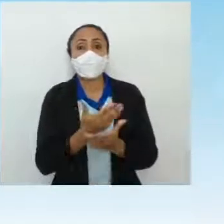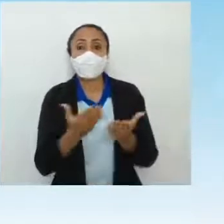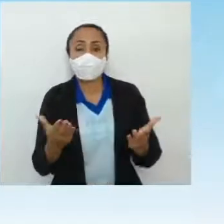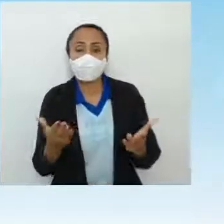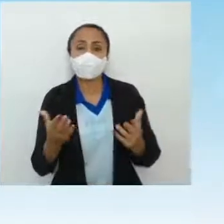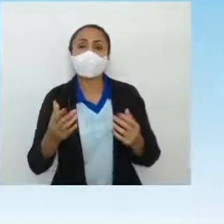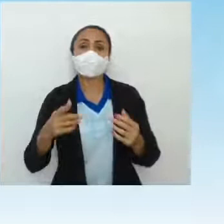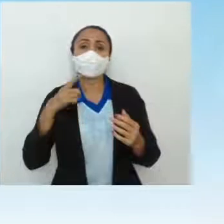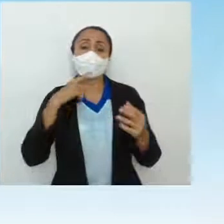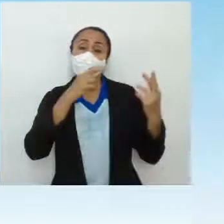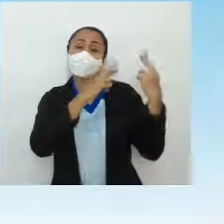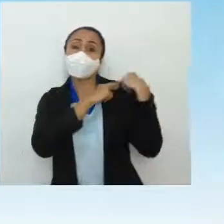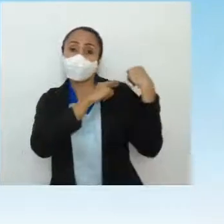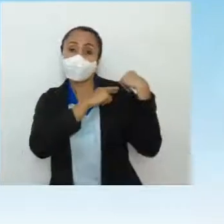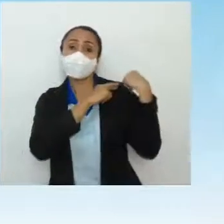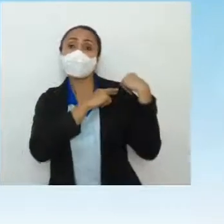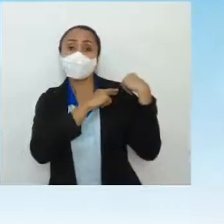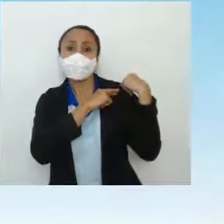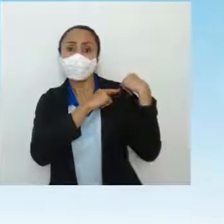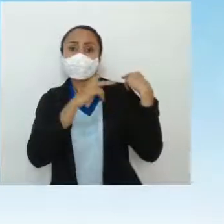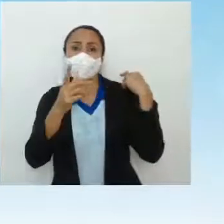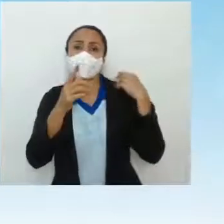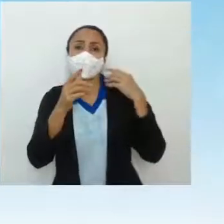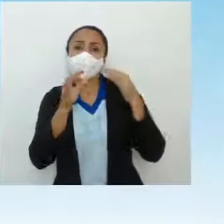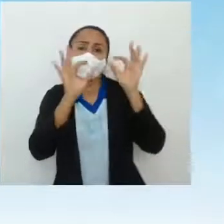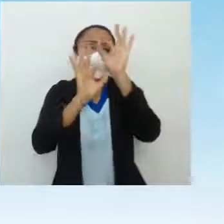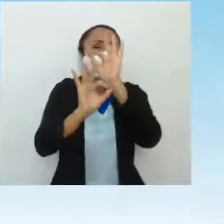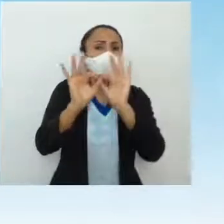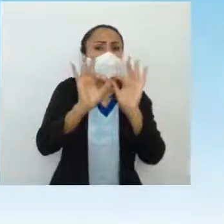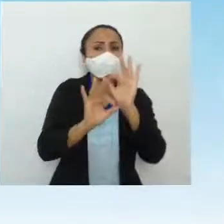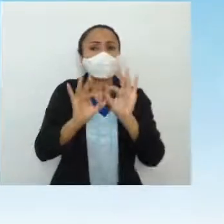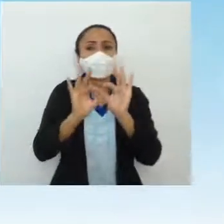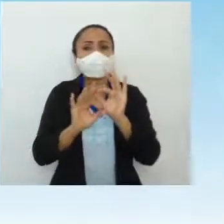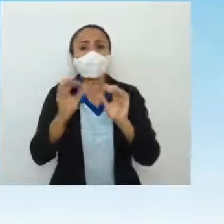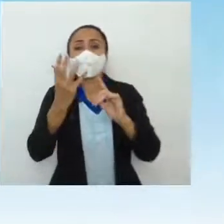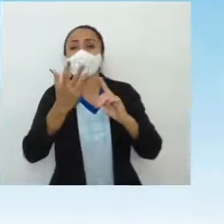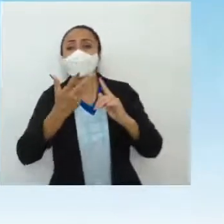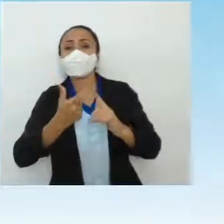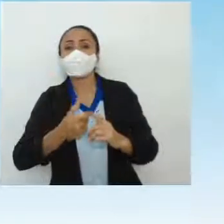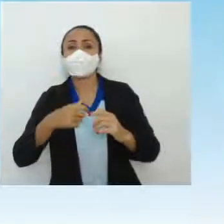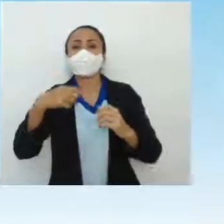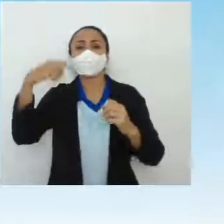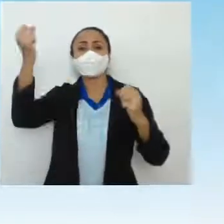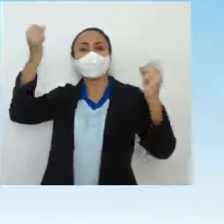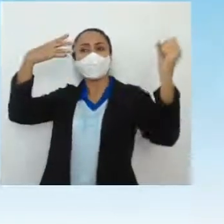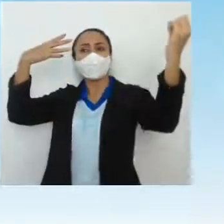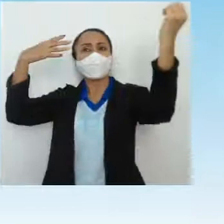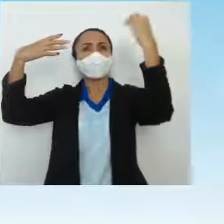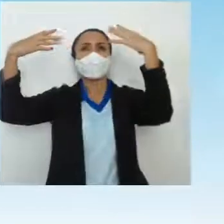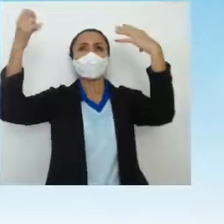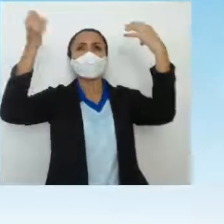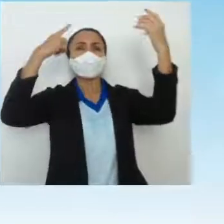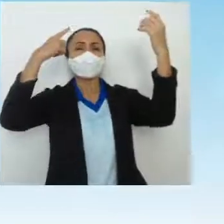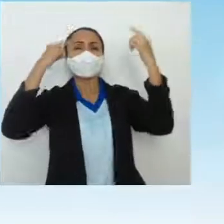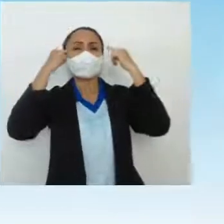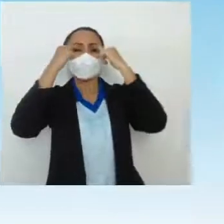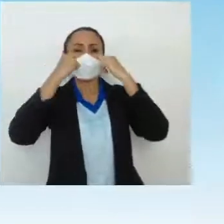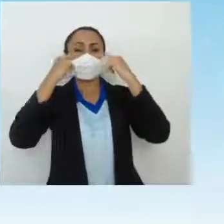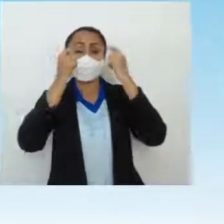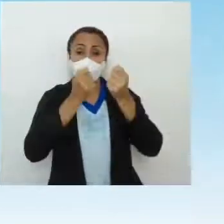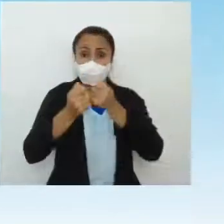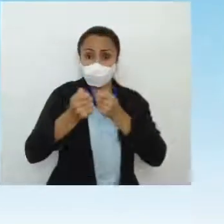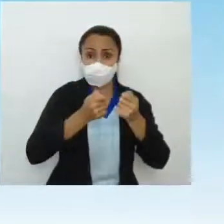a responsável por regular a quantidade de luz que vai entrar no nosso olho.